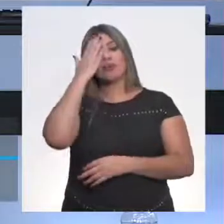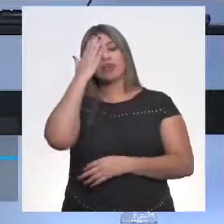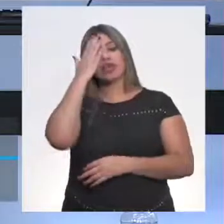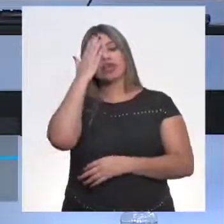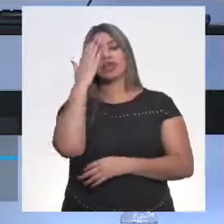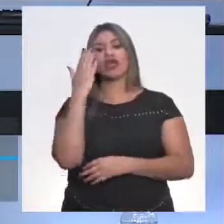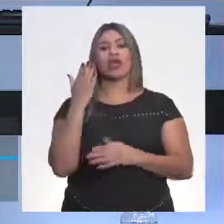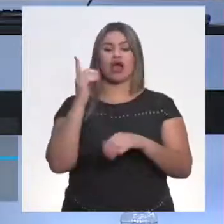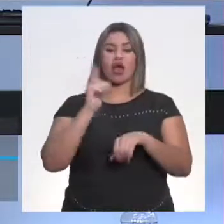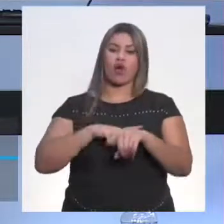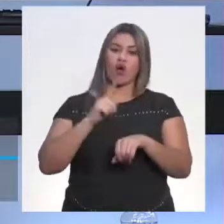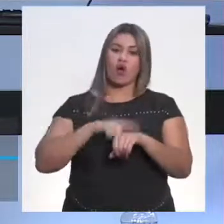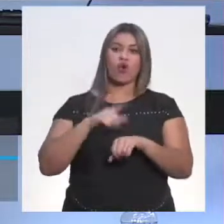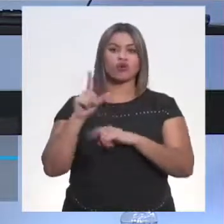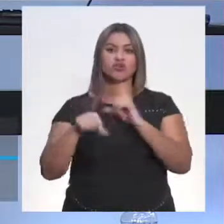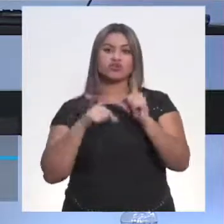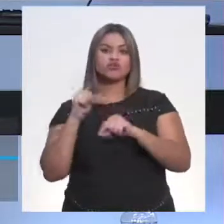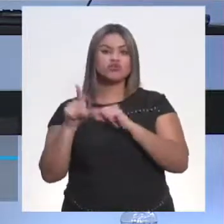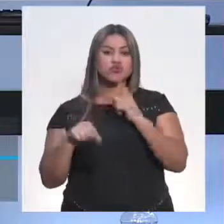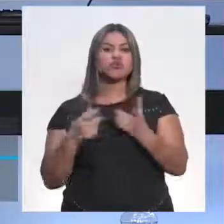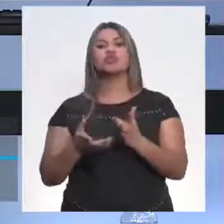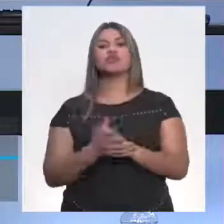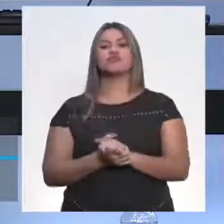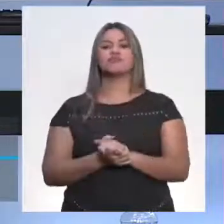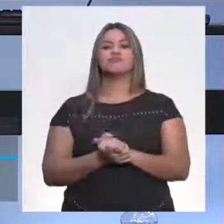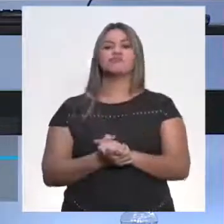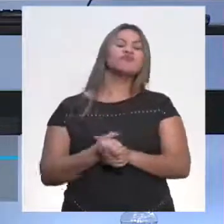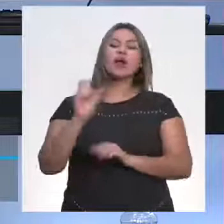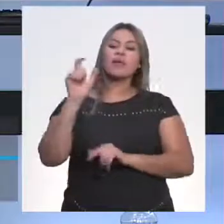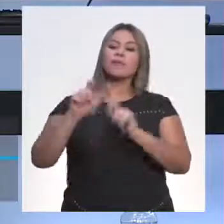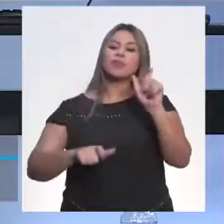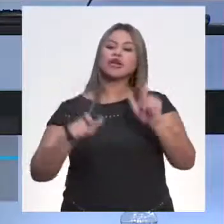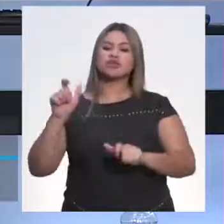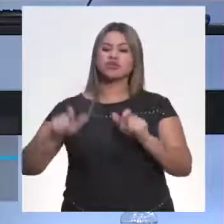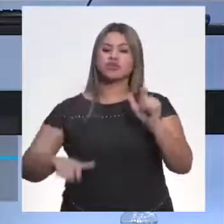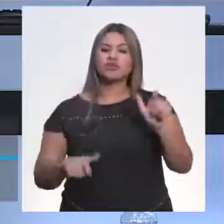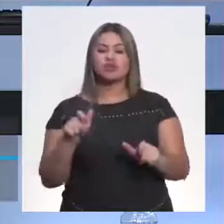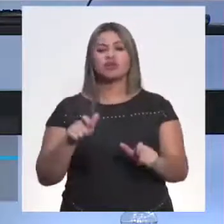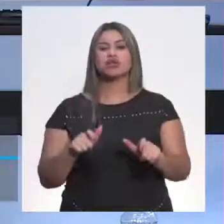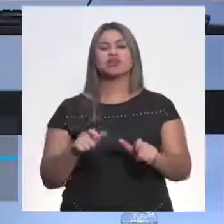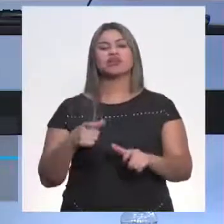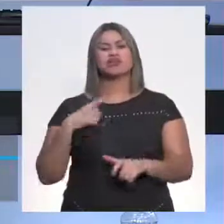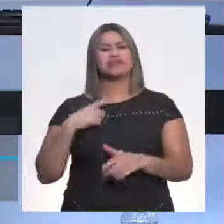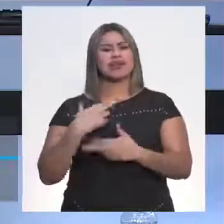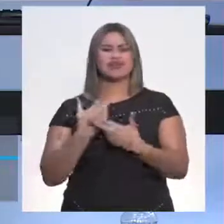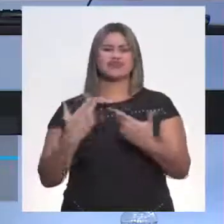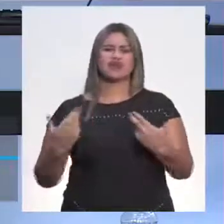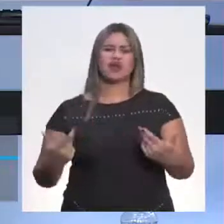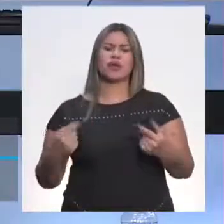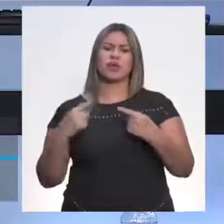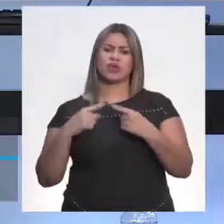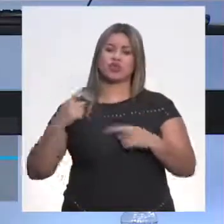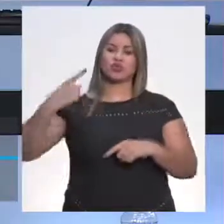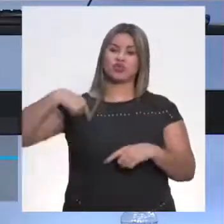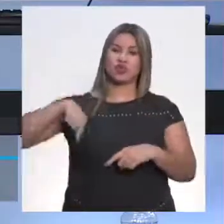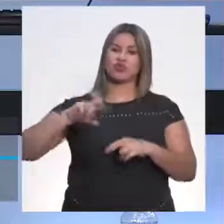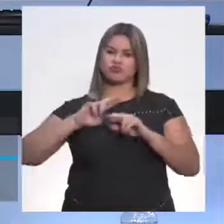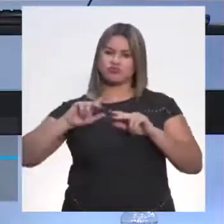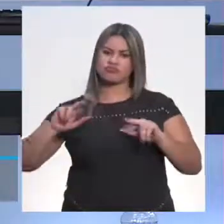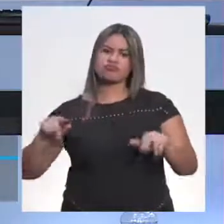é nós precisamos escolher alguém e os candidatos são vários né porque nós somos vários